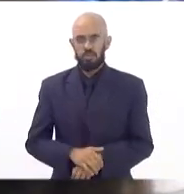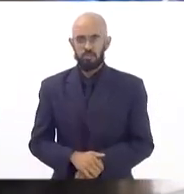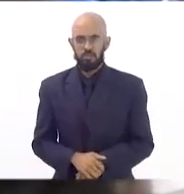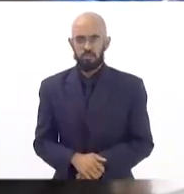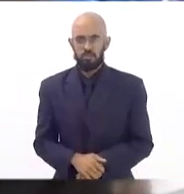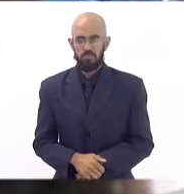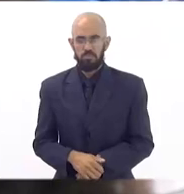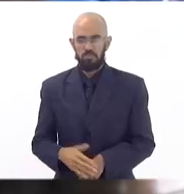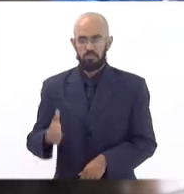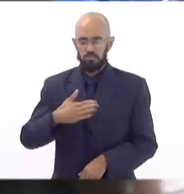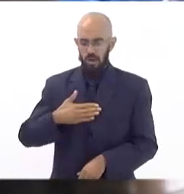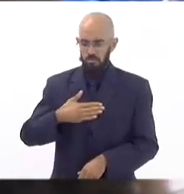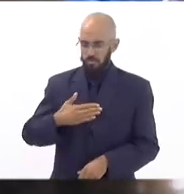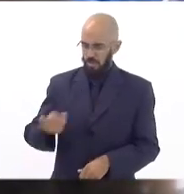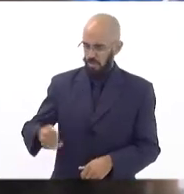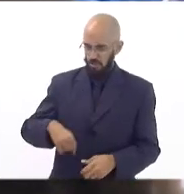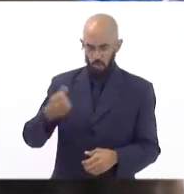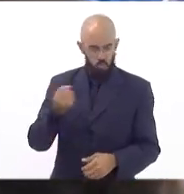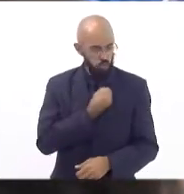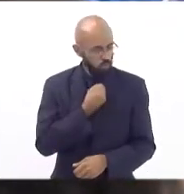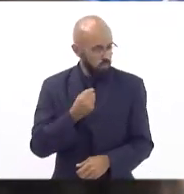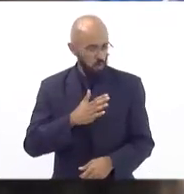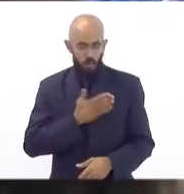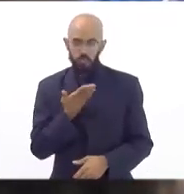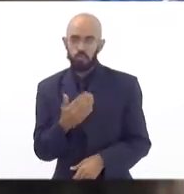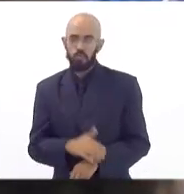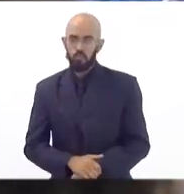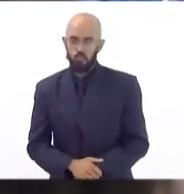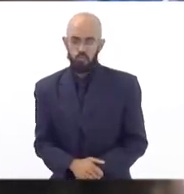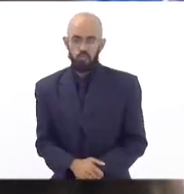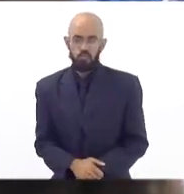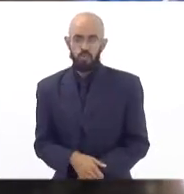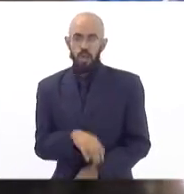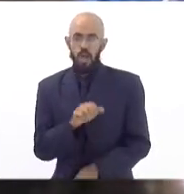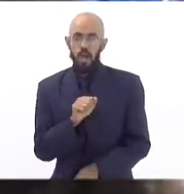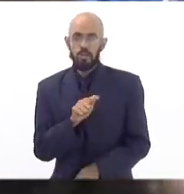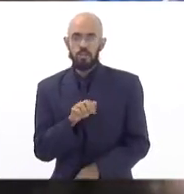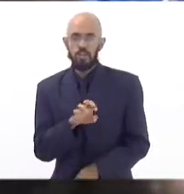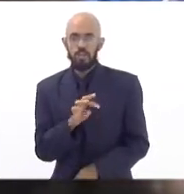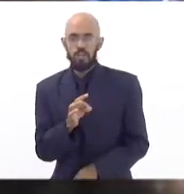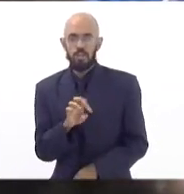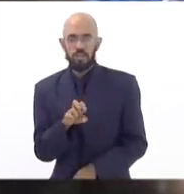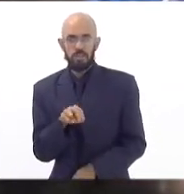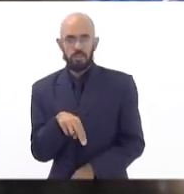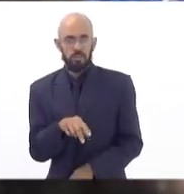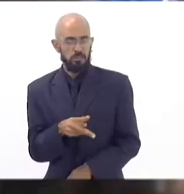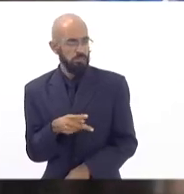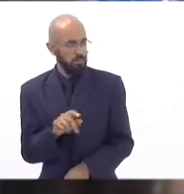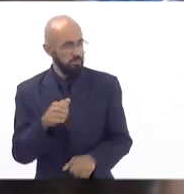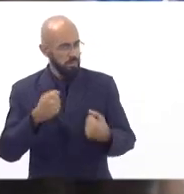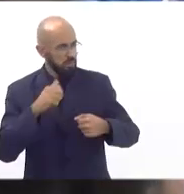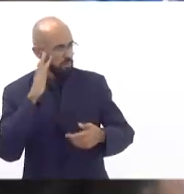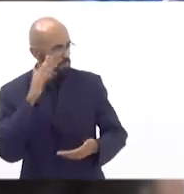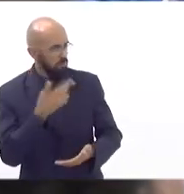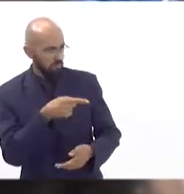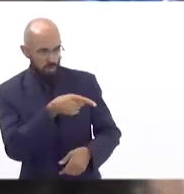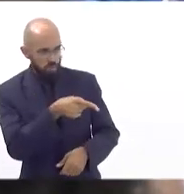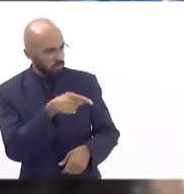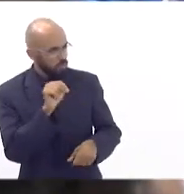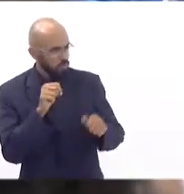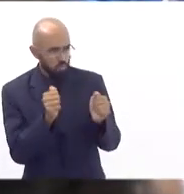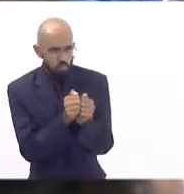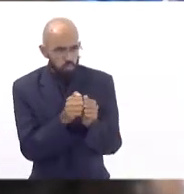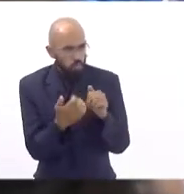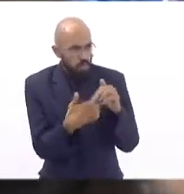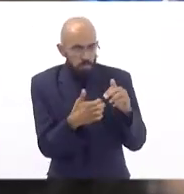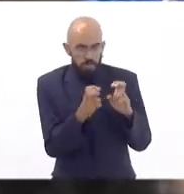é isso para mim é um dado alarmante a gestamp ela teria que estar preocupada em resolver essa questão aqui junto com a SuperVia